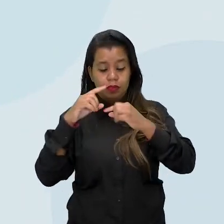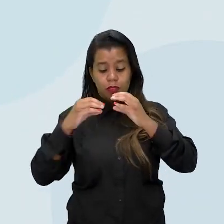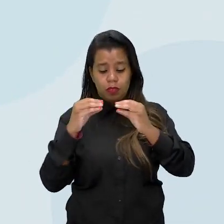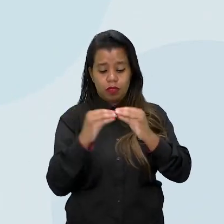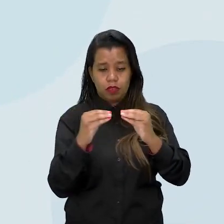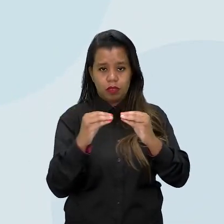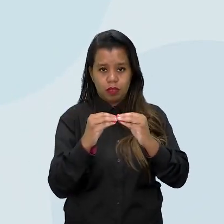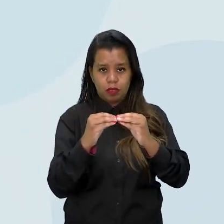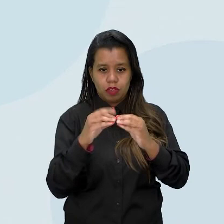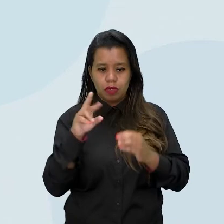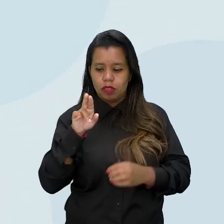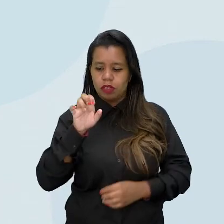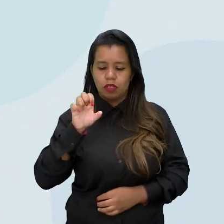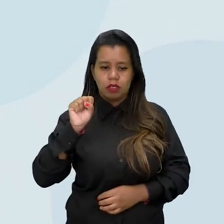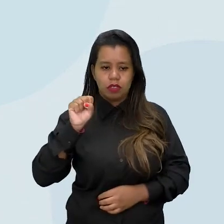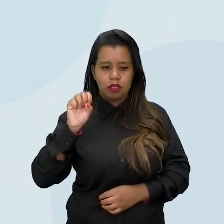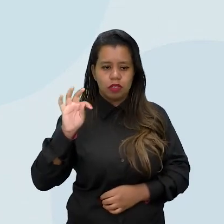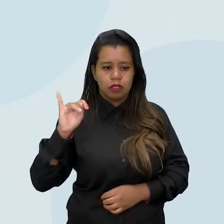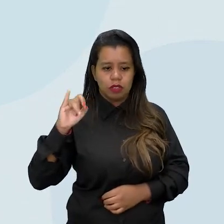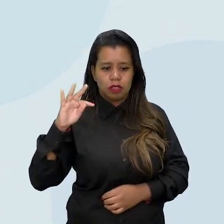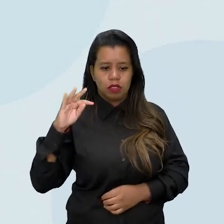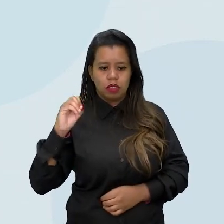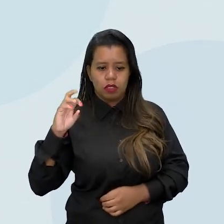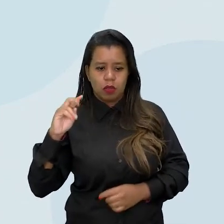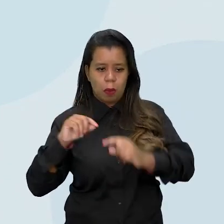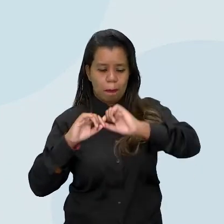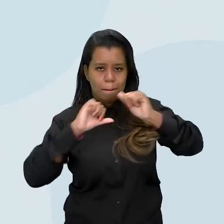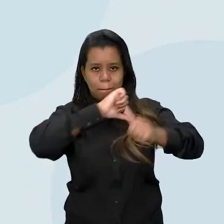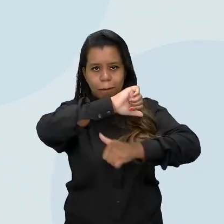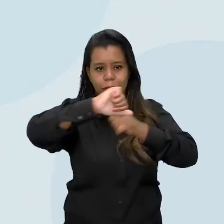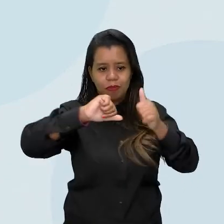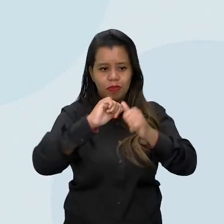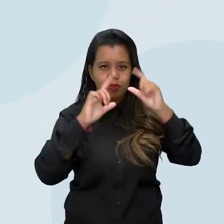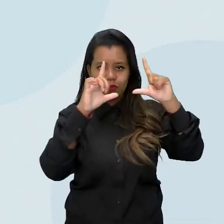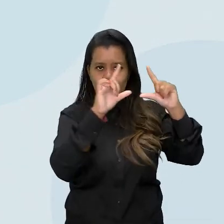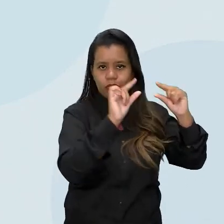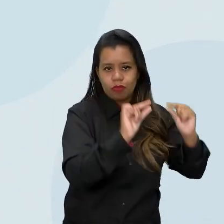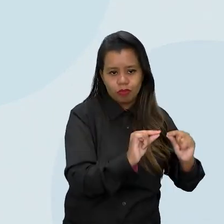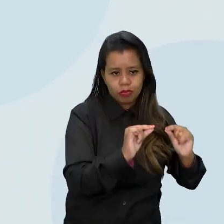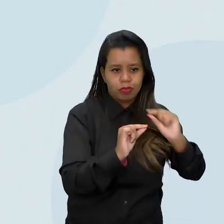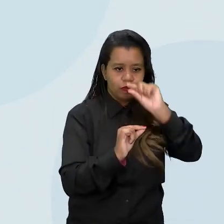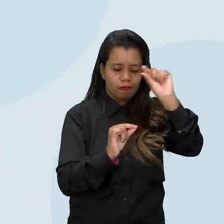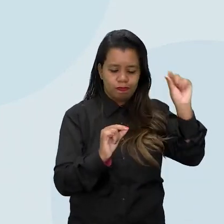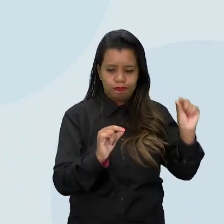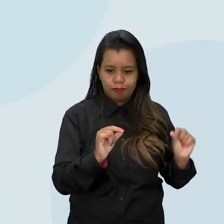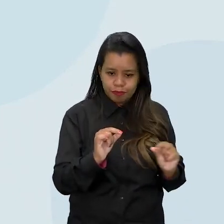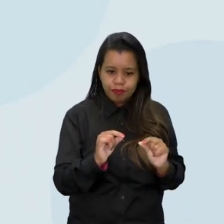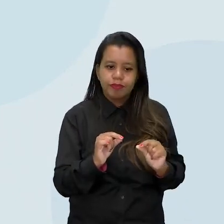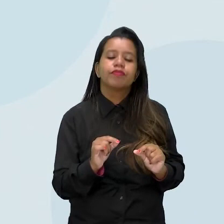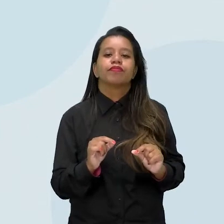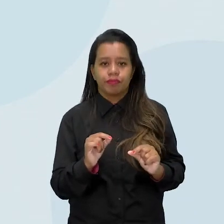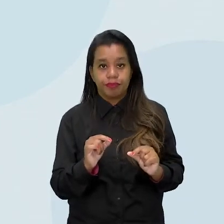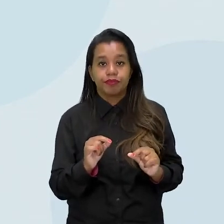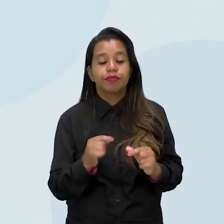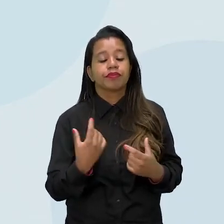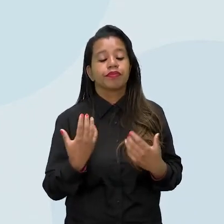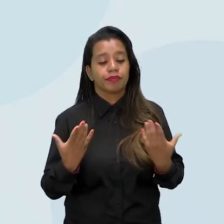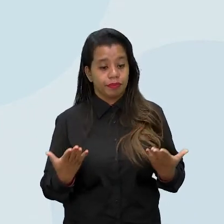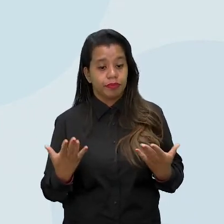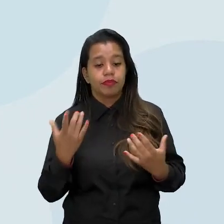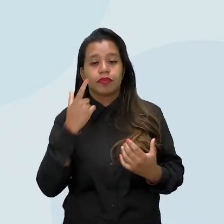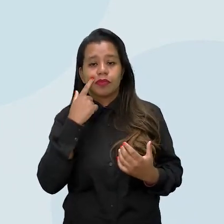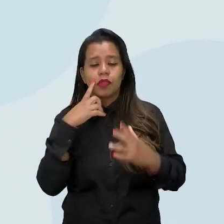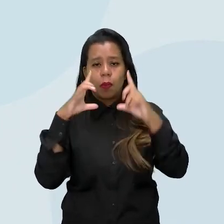resistor, ele sofre uma mudança aí na corrente, ele diminui um pouco a corrente, tá certo? Então, o resistor serve aí para